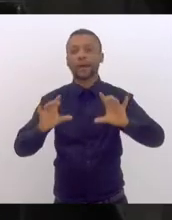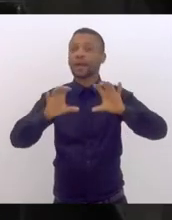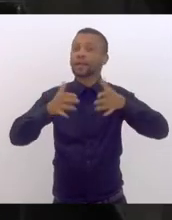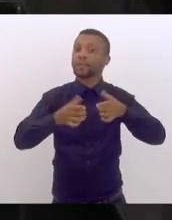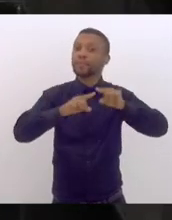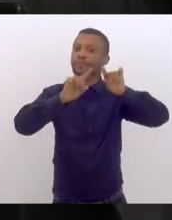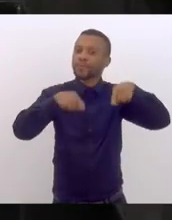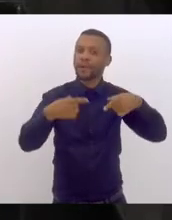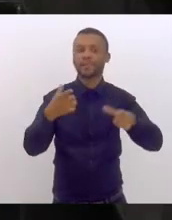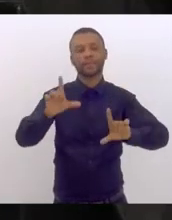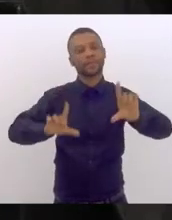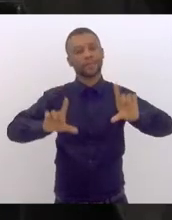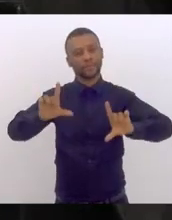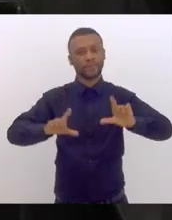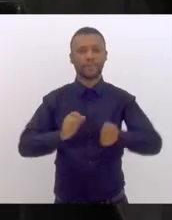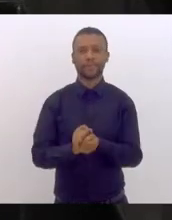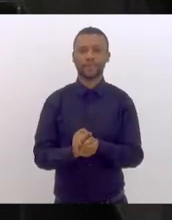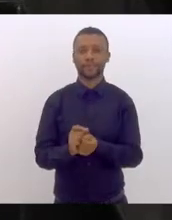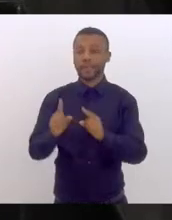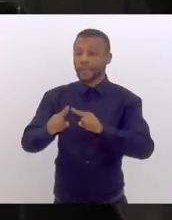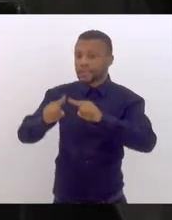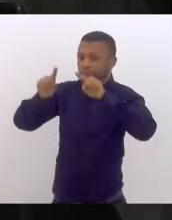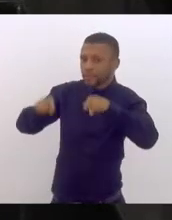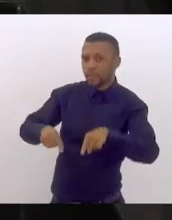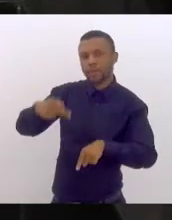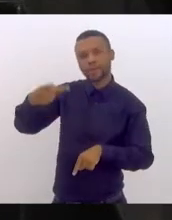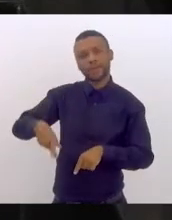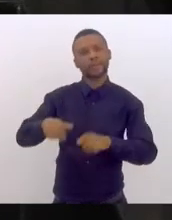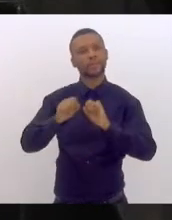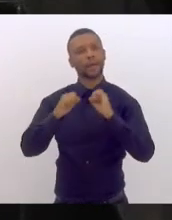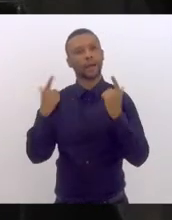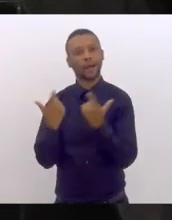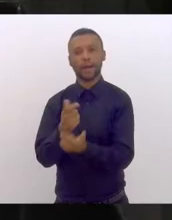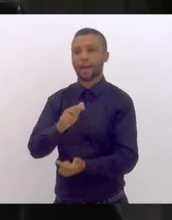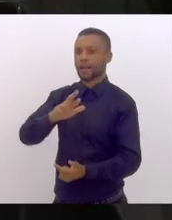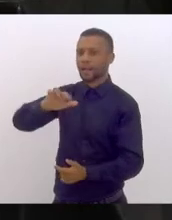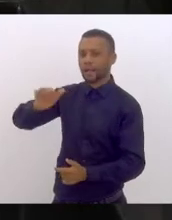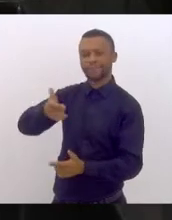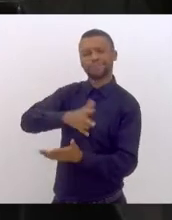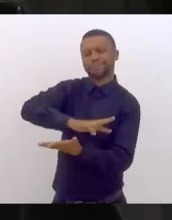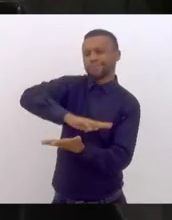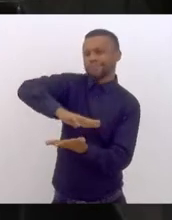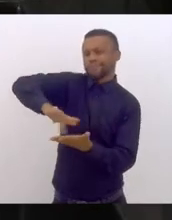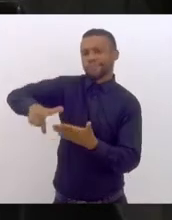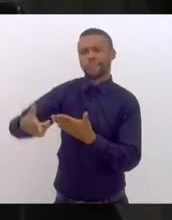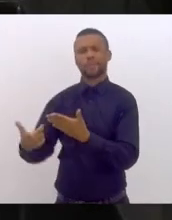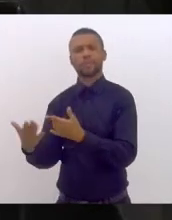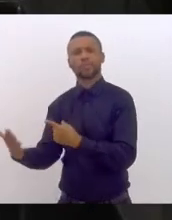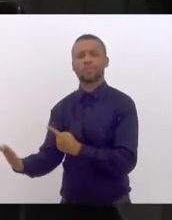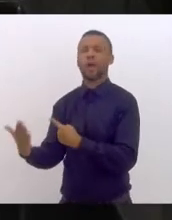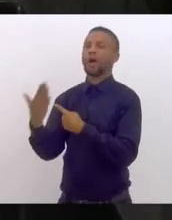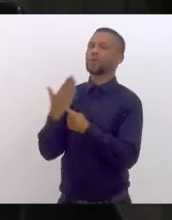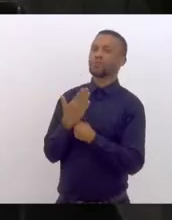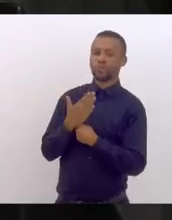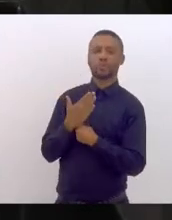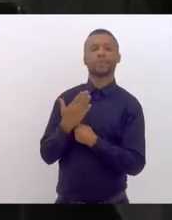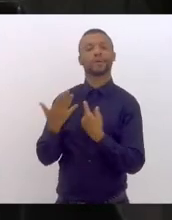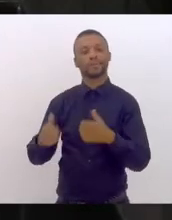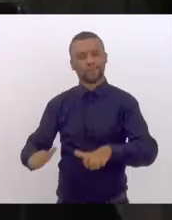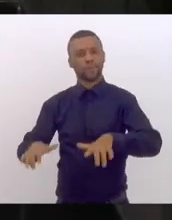da TV alerj servidores aqui da casa da diferente funções que nos ajudam aqui no